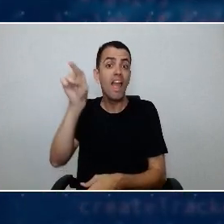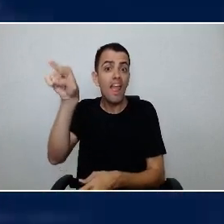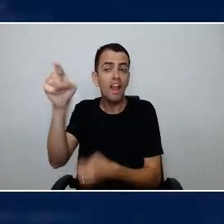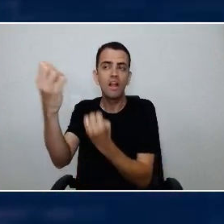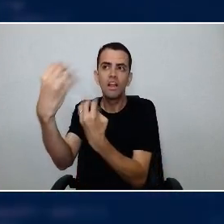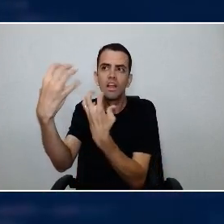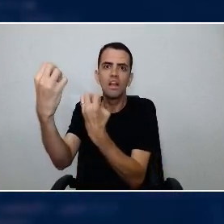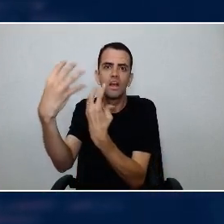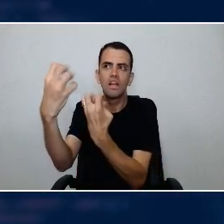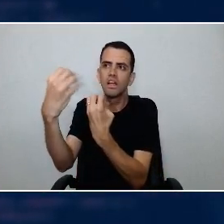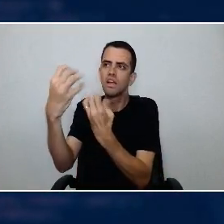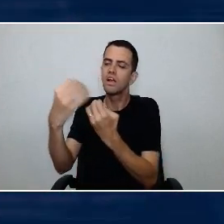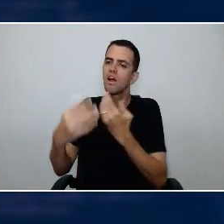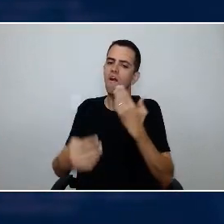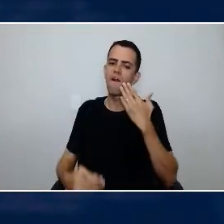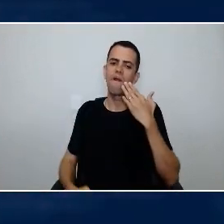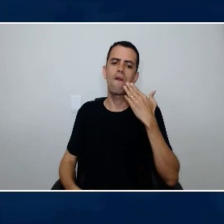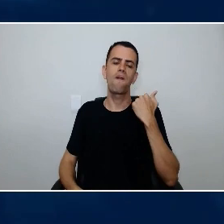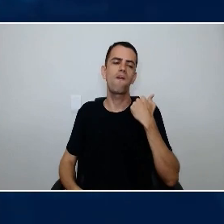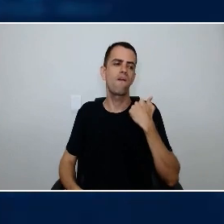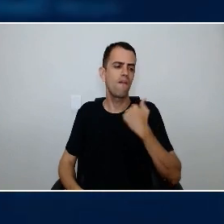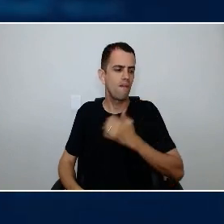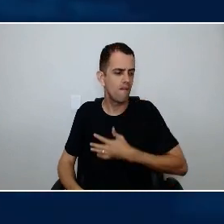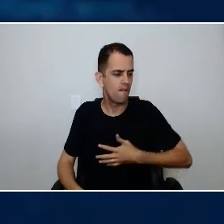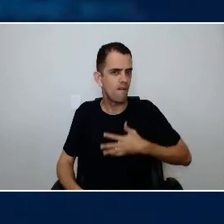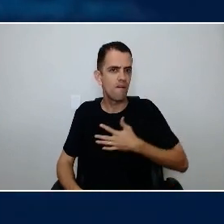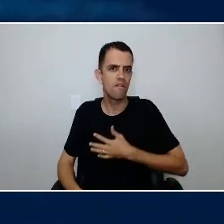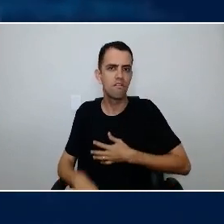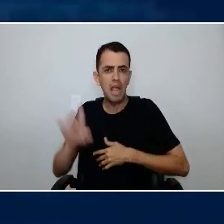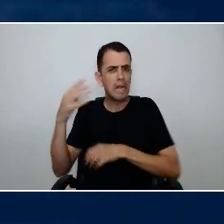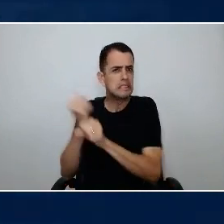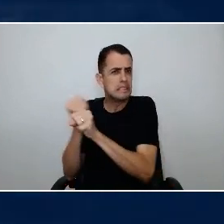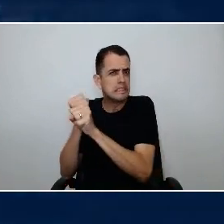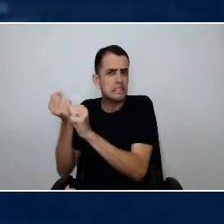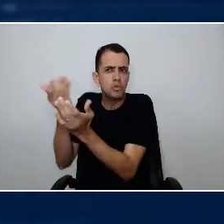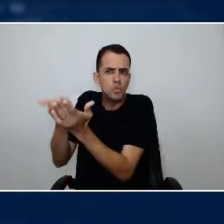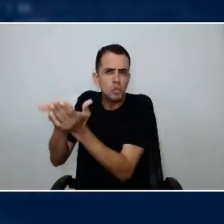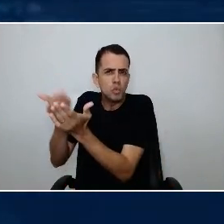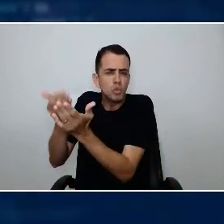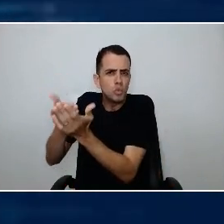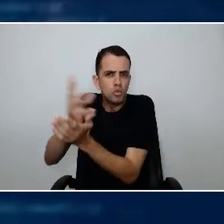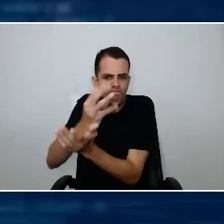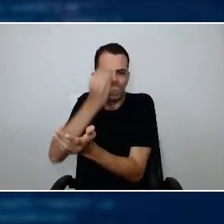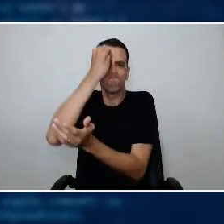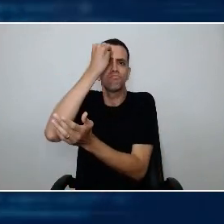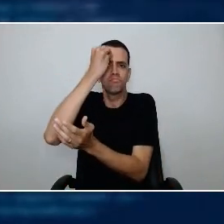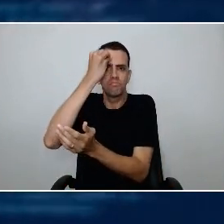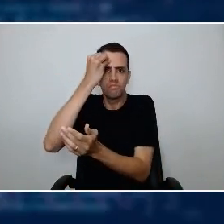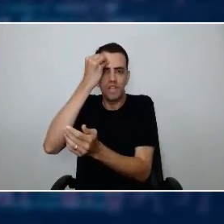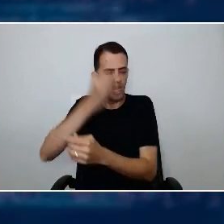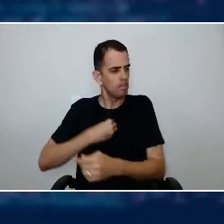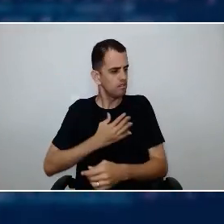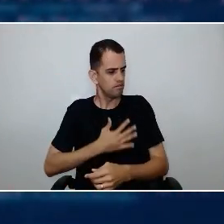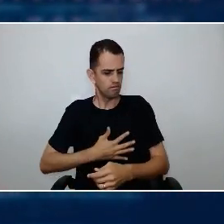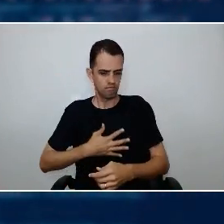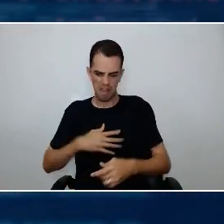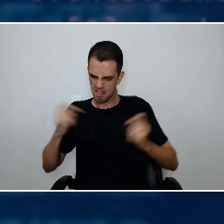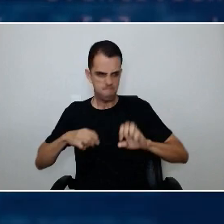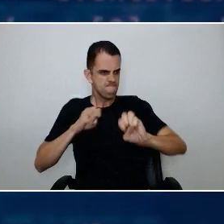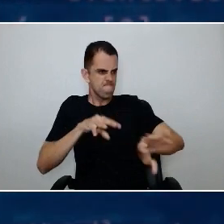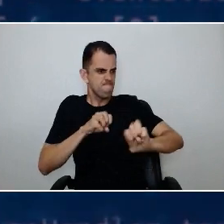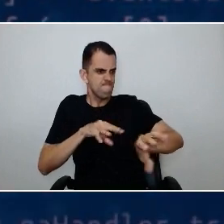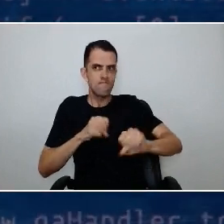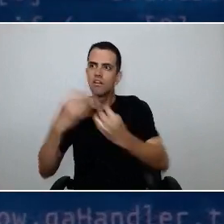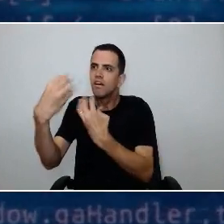mostrar tudo todo tudo que Ela estudou até então valeu a pena que ela conseguiu te ensinar conseguiu te mostrar um pouquinho de como